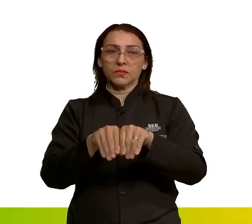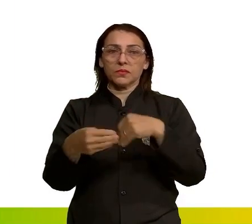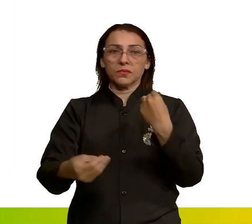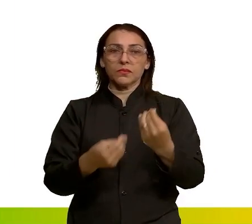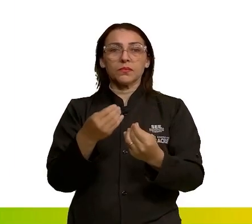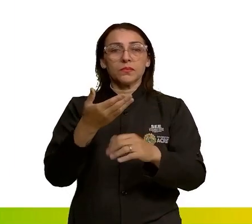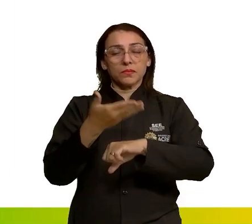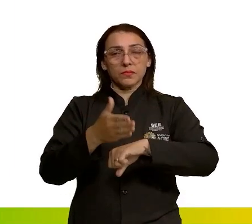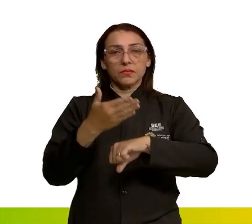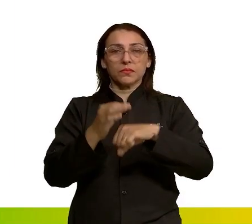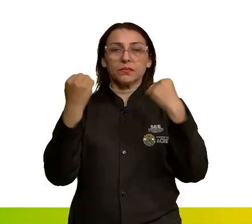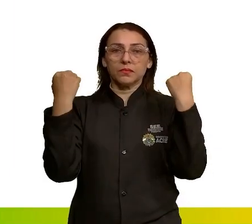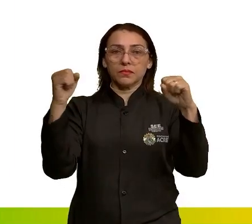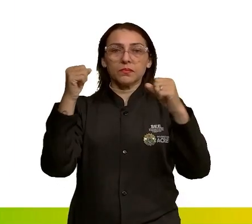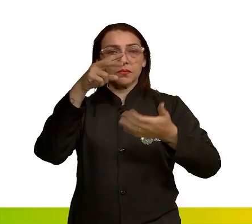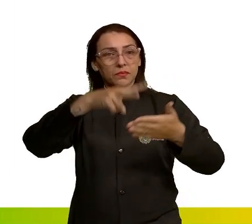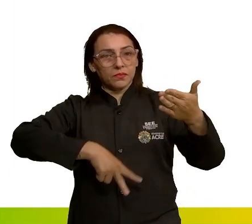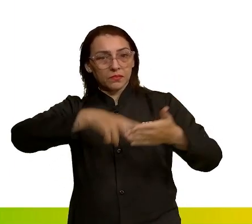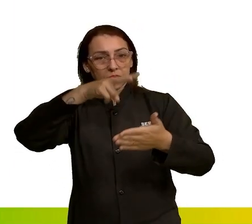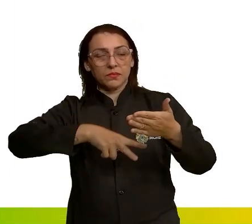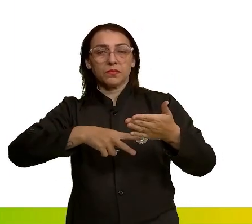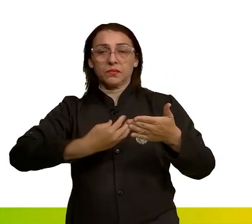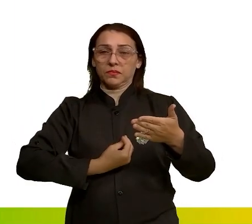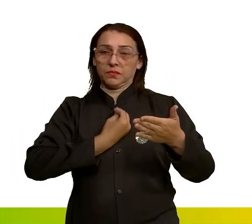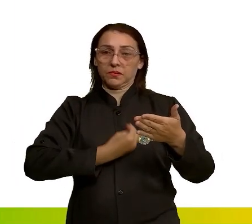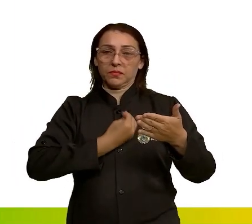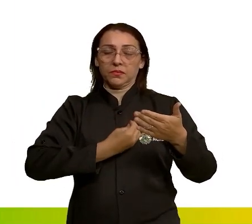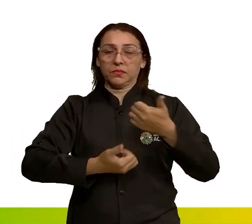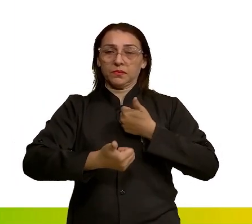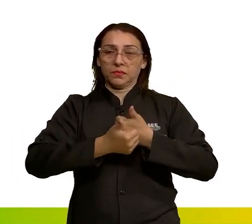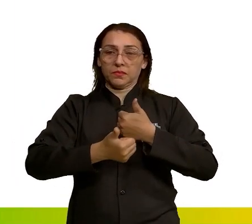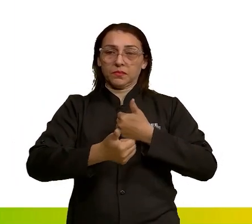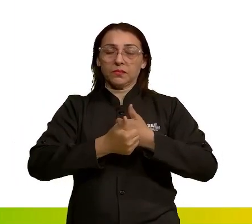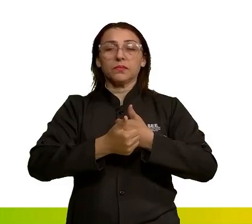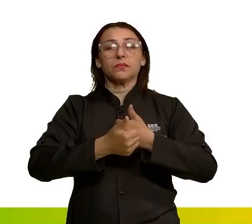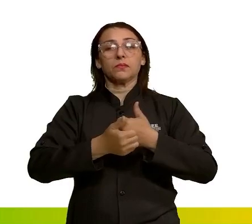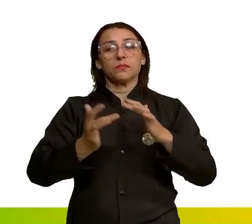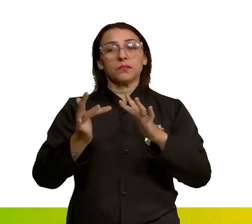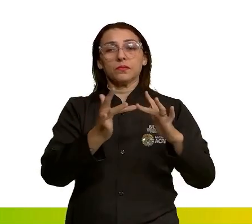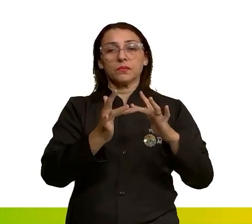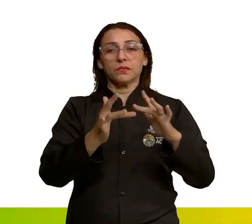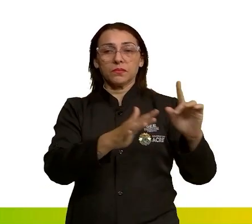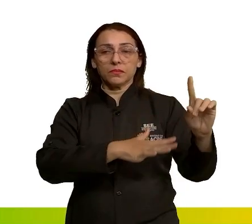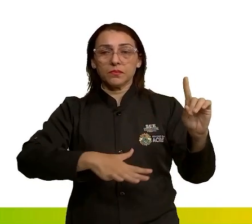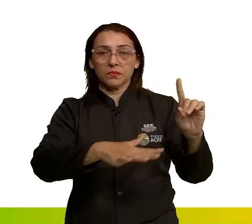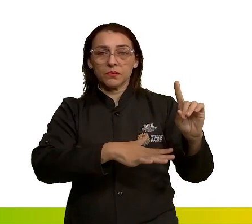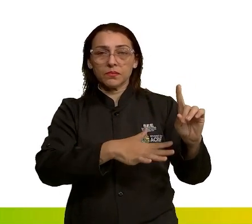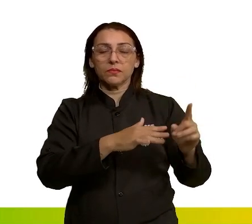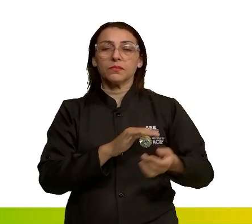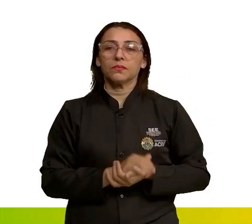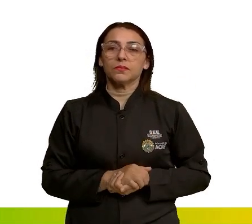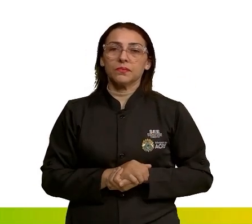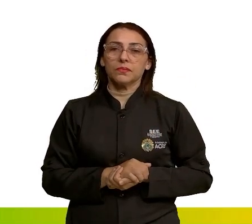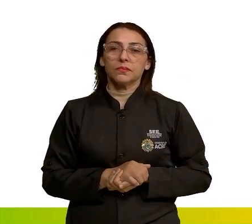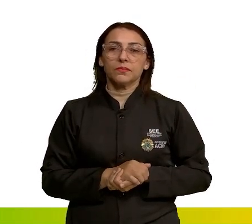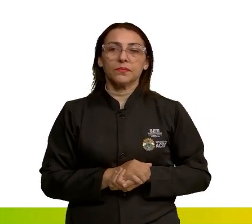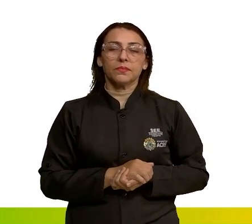como prática de esportes, leitura e convívio